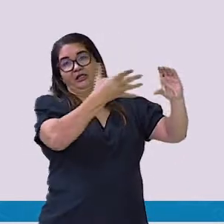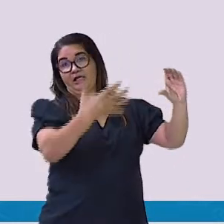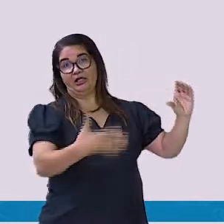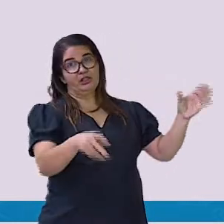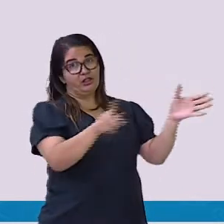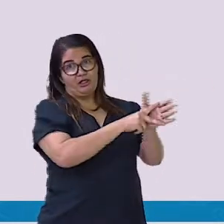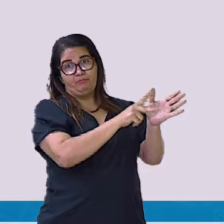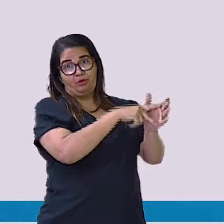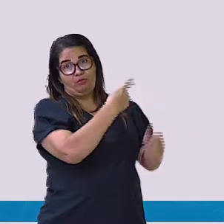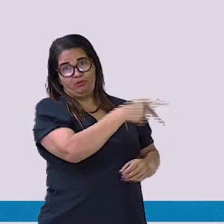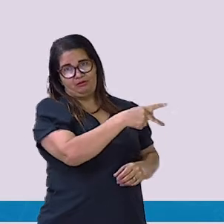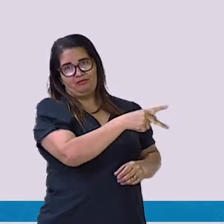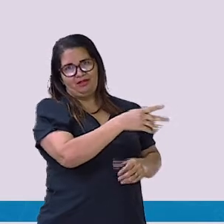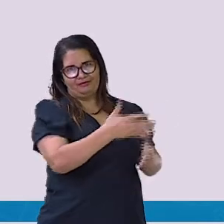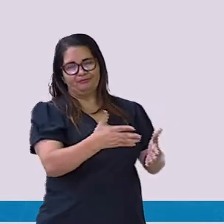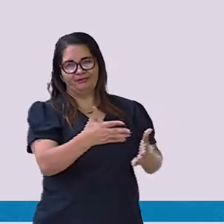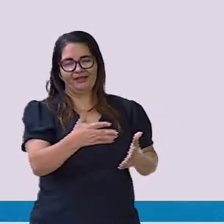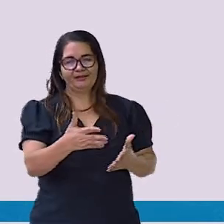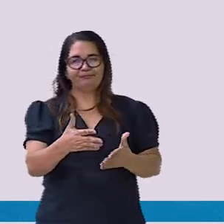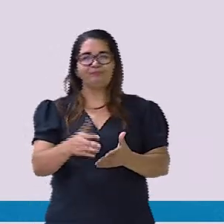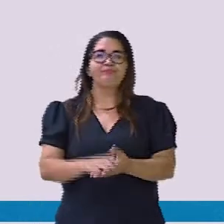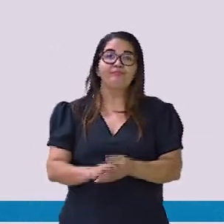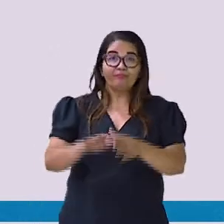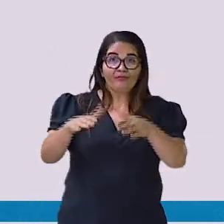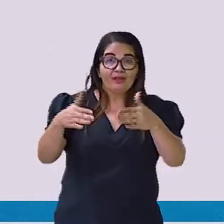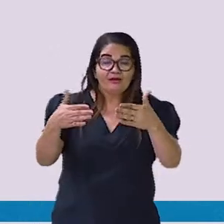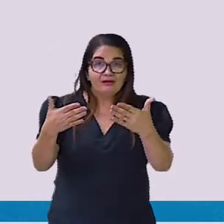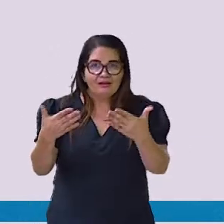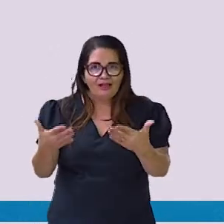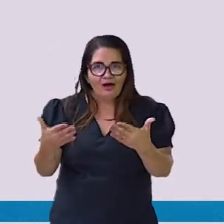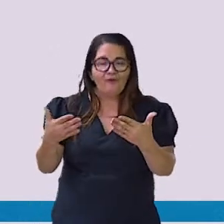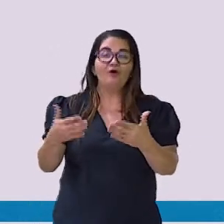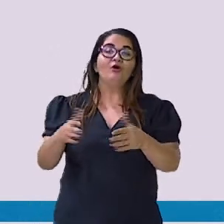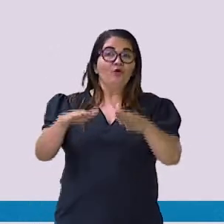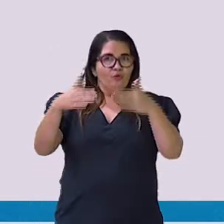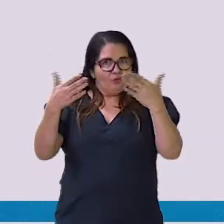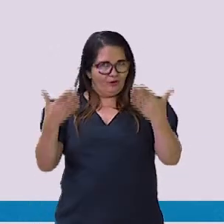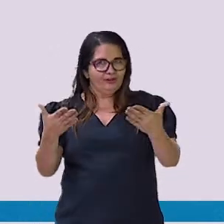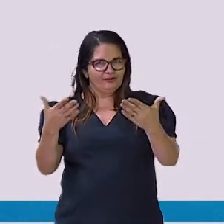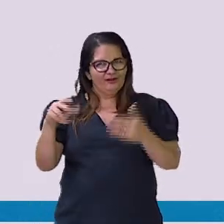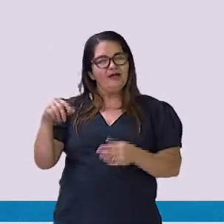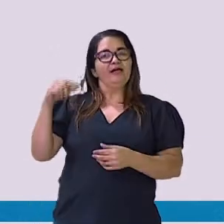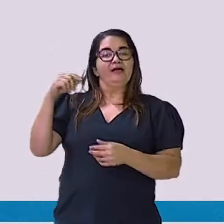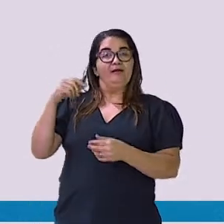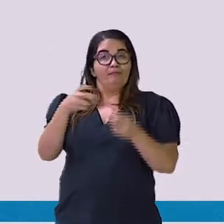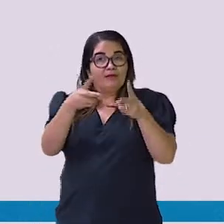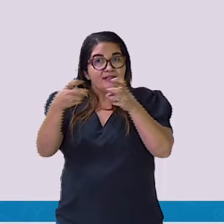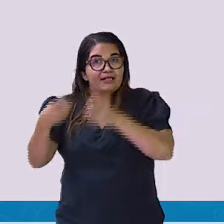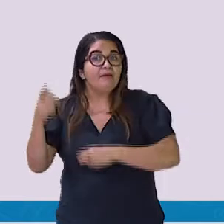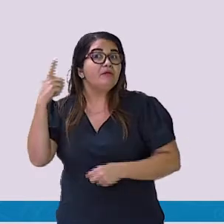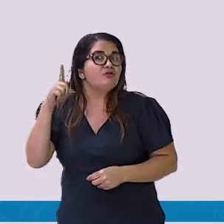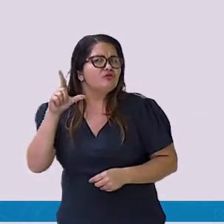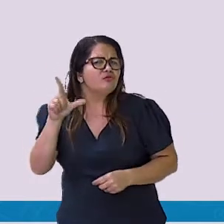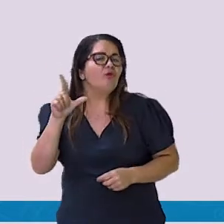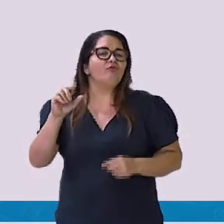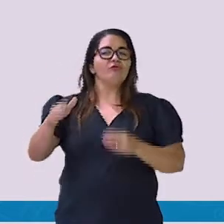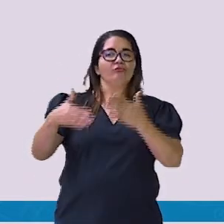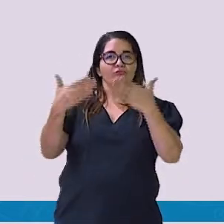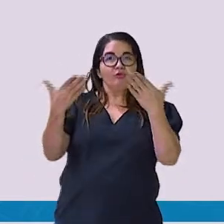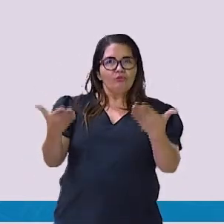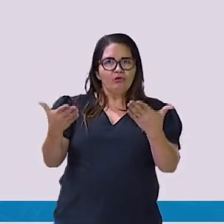litoral, você recebe influência do oceano. E quanto mais para